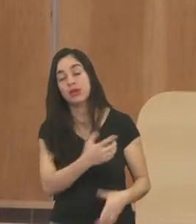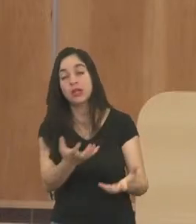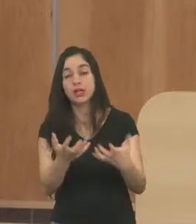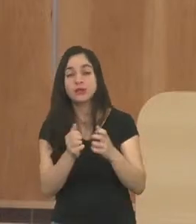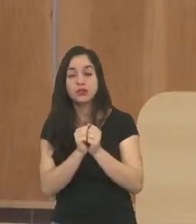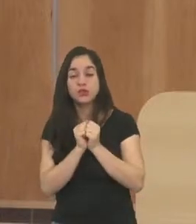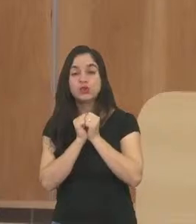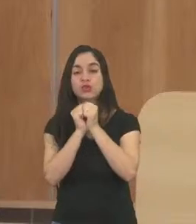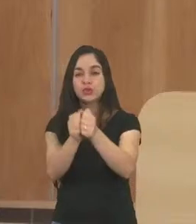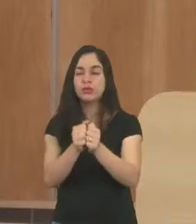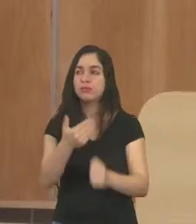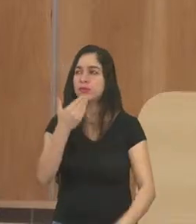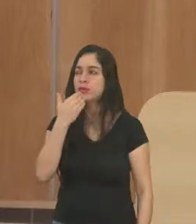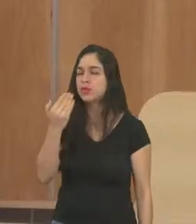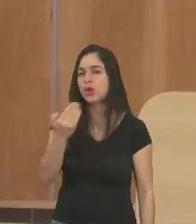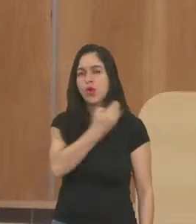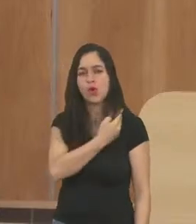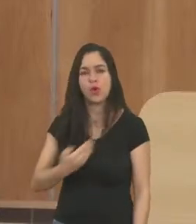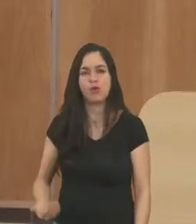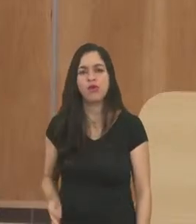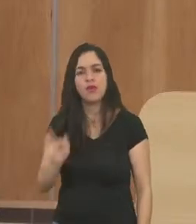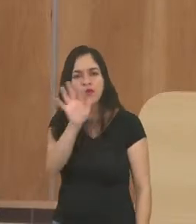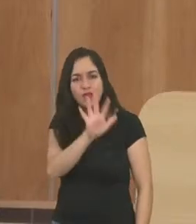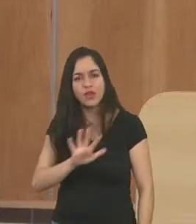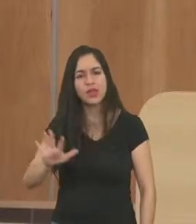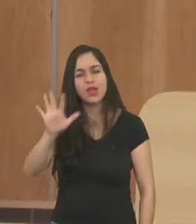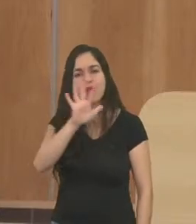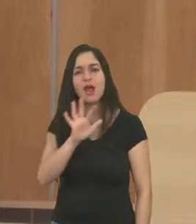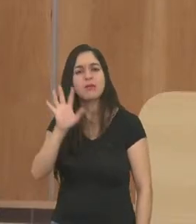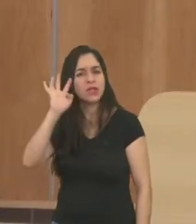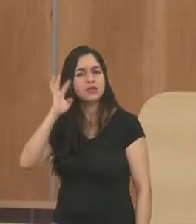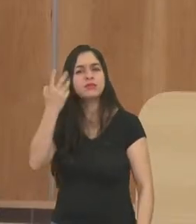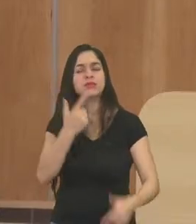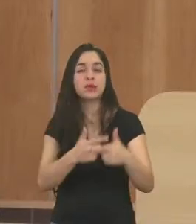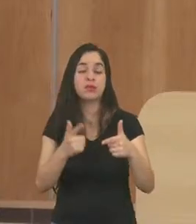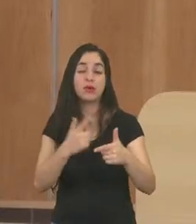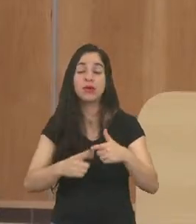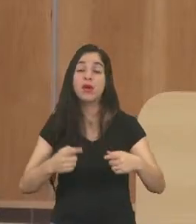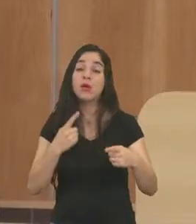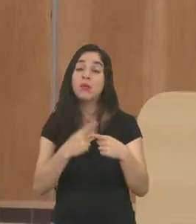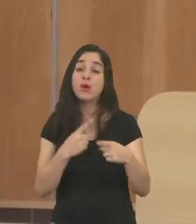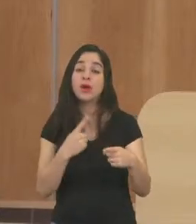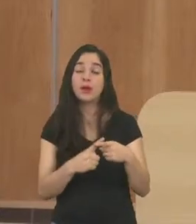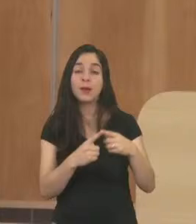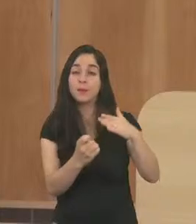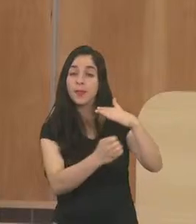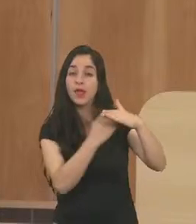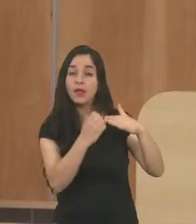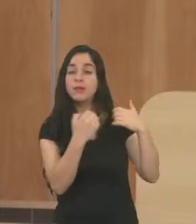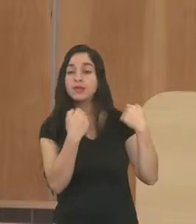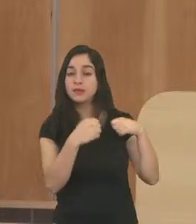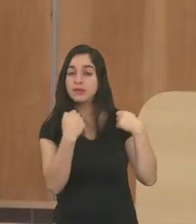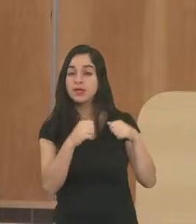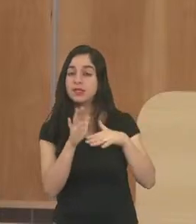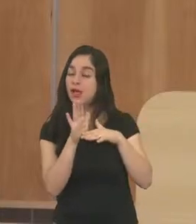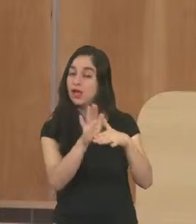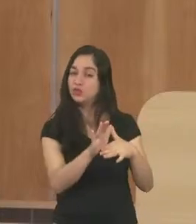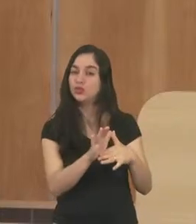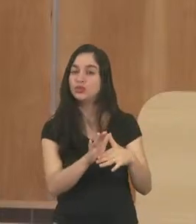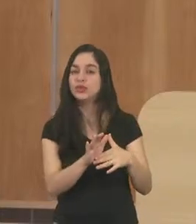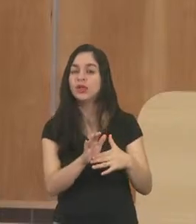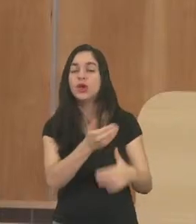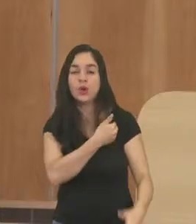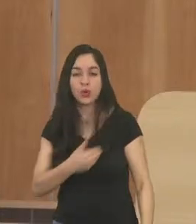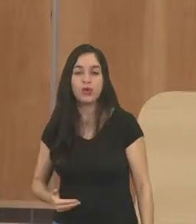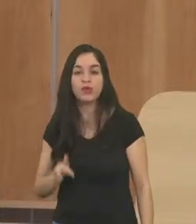estejam conosco cobrando do governo federal a estatização, porque a única forma da empresa voltar é se tiver aporte do governo federal, e nós